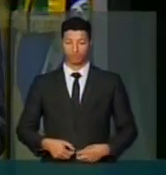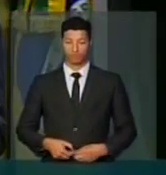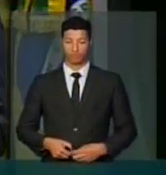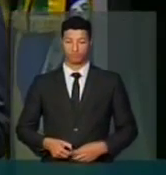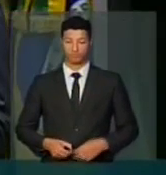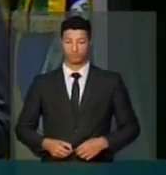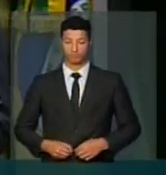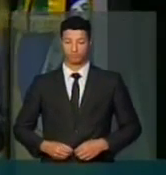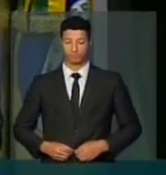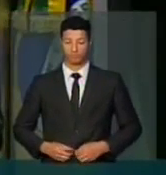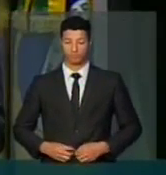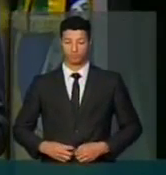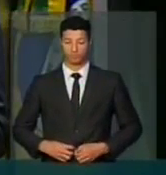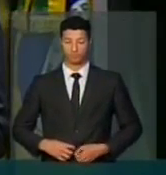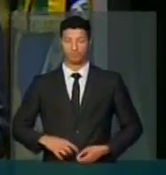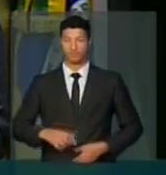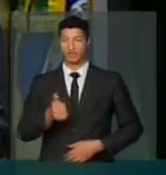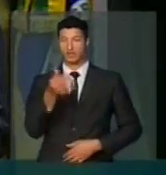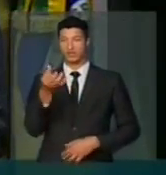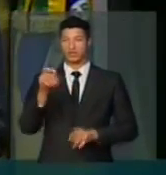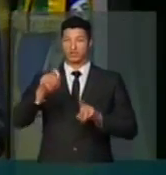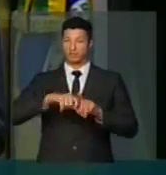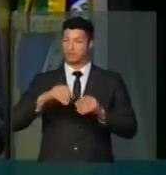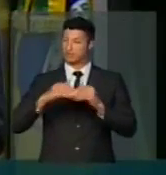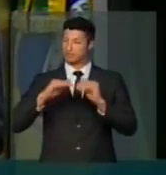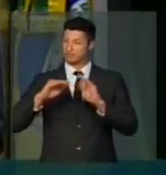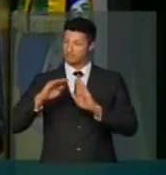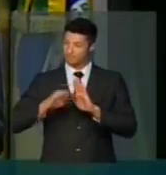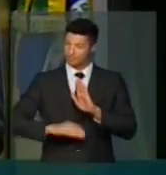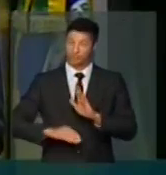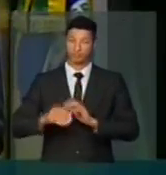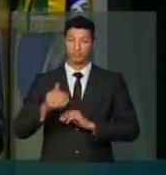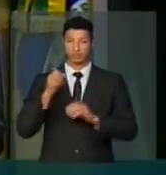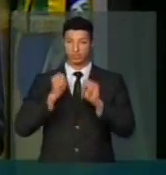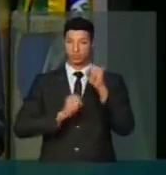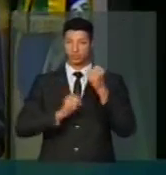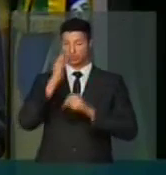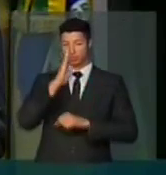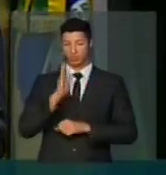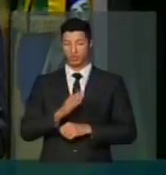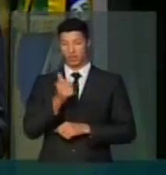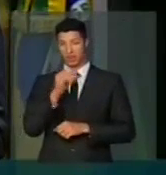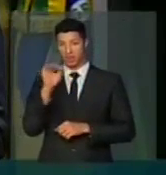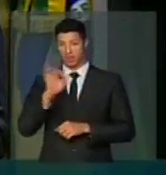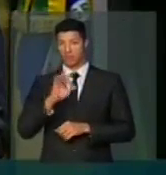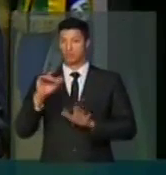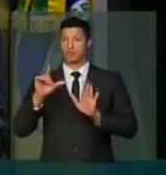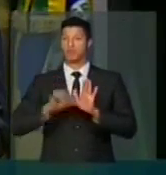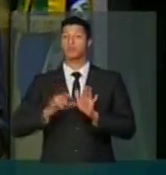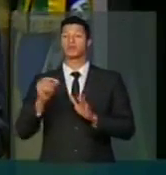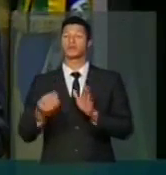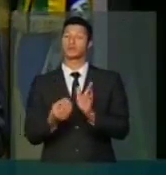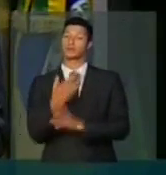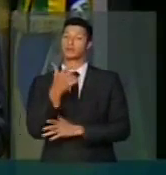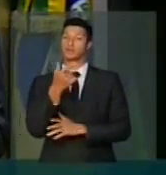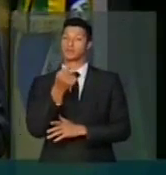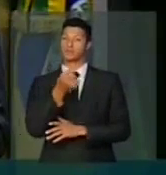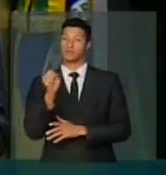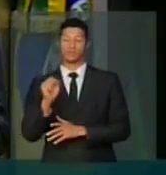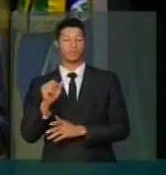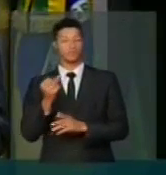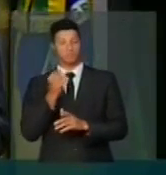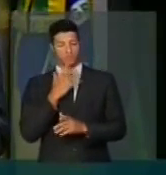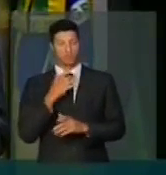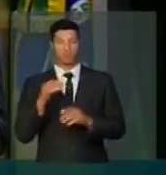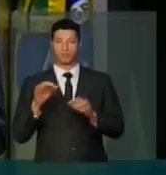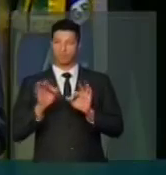A produção industrial cai há 16 meses consecutivos. A indústria brasileira produz hoje 10% menos do que produzia em 2008. Boa